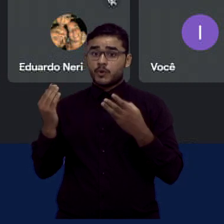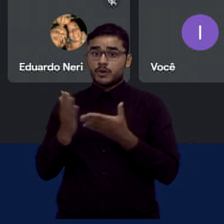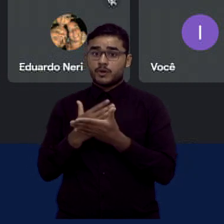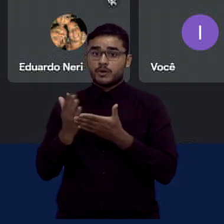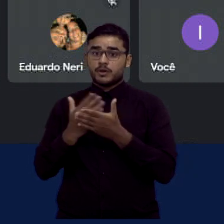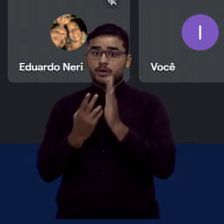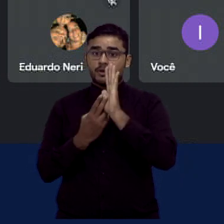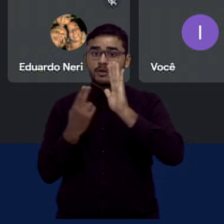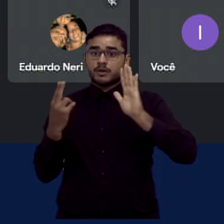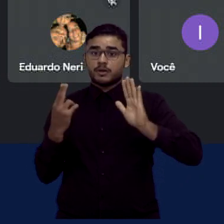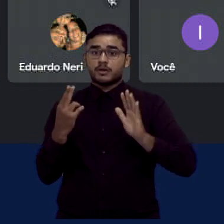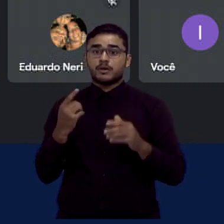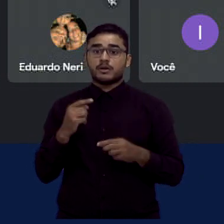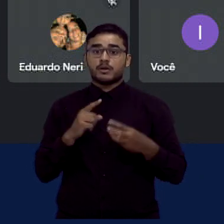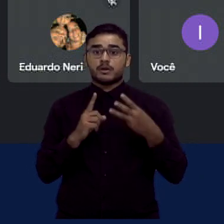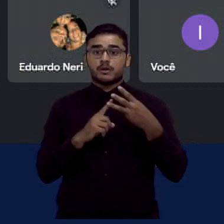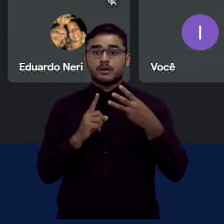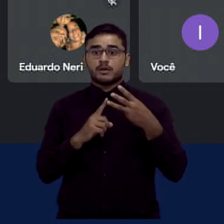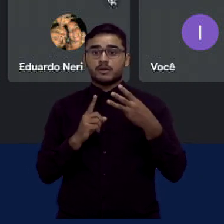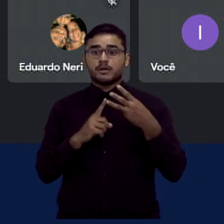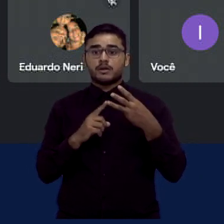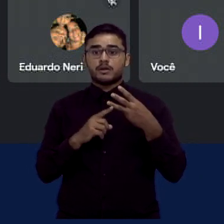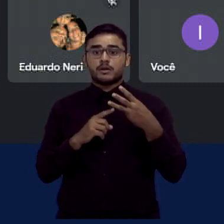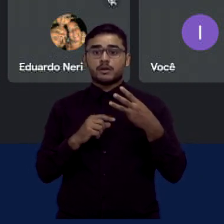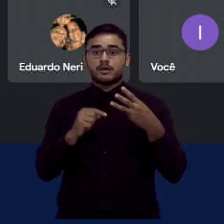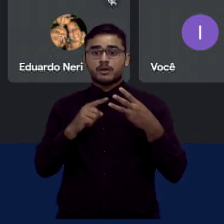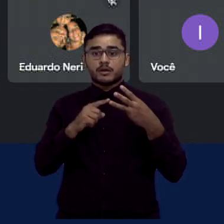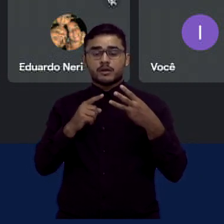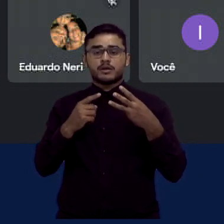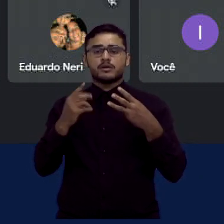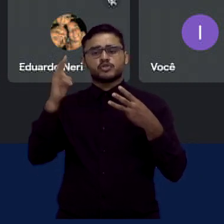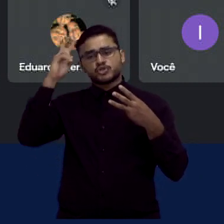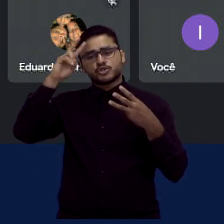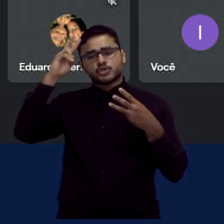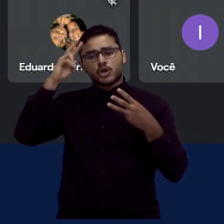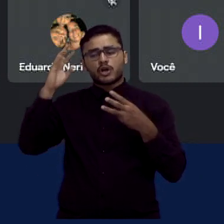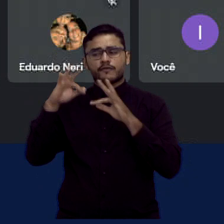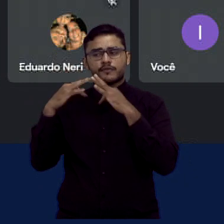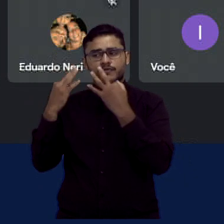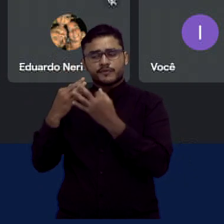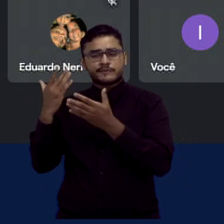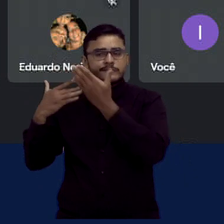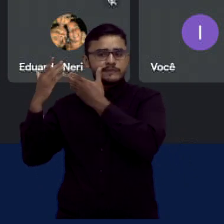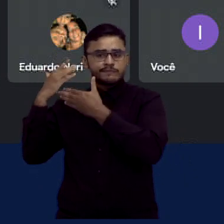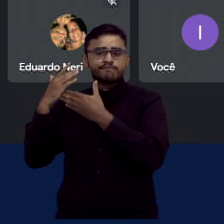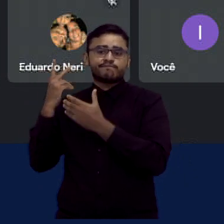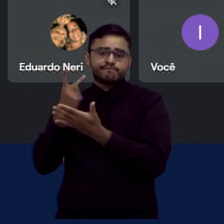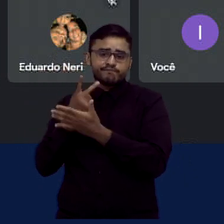histórico levemente errado dela. Vai reconhecer alguma